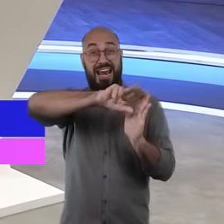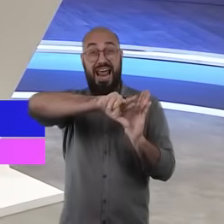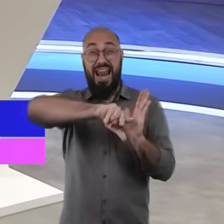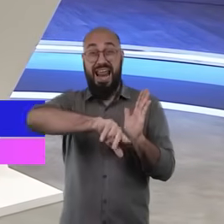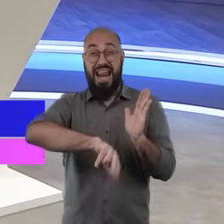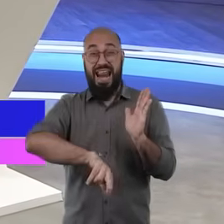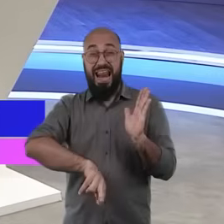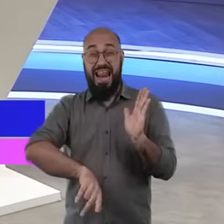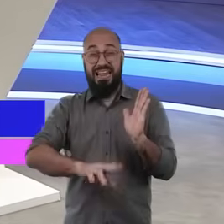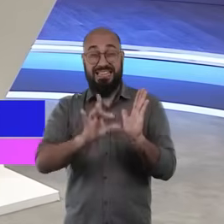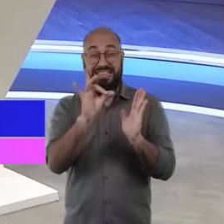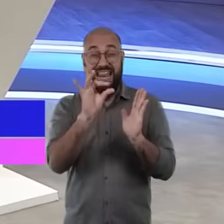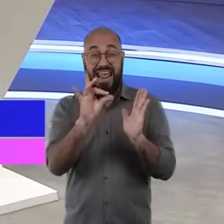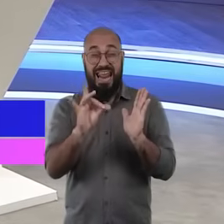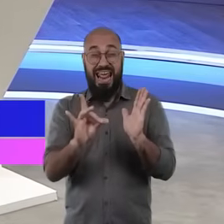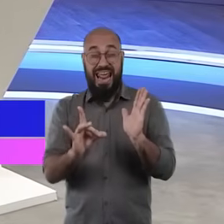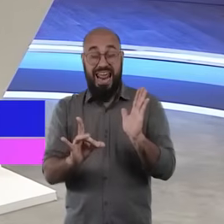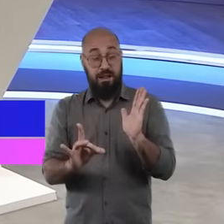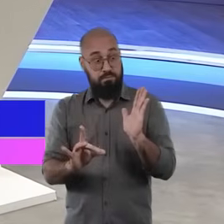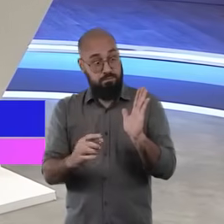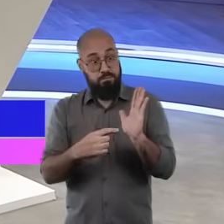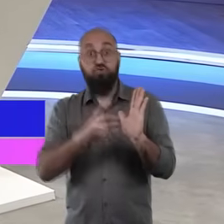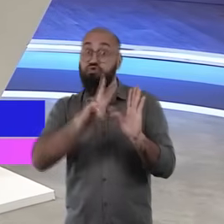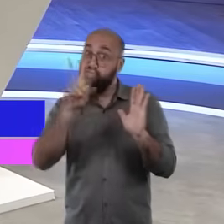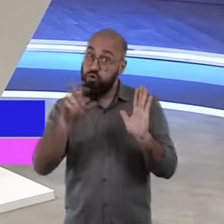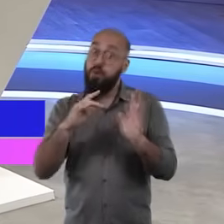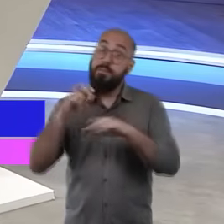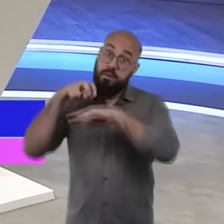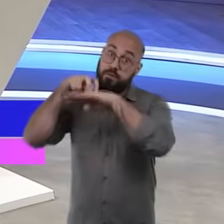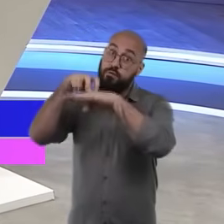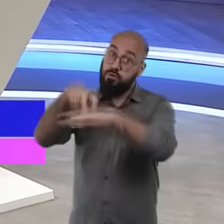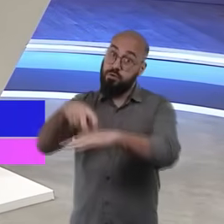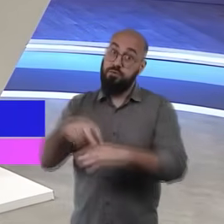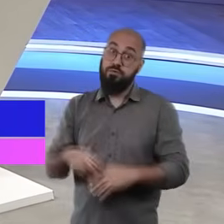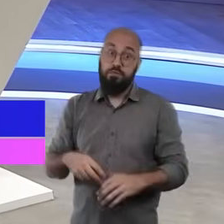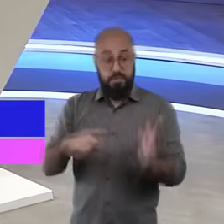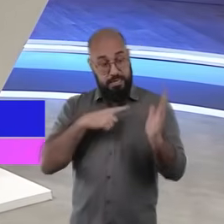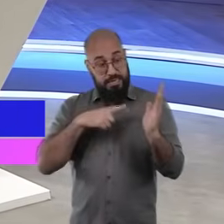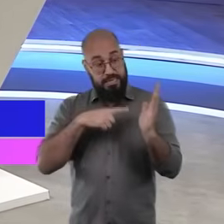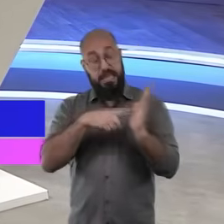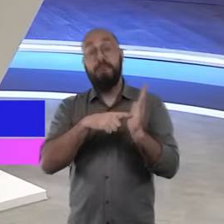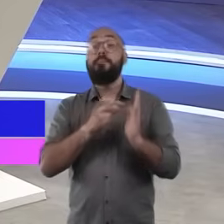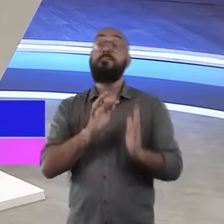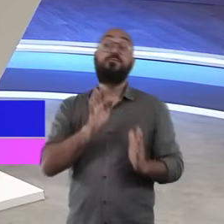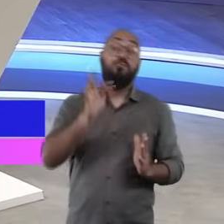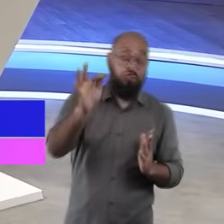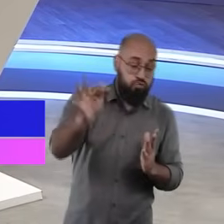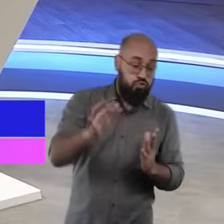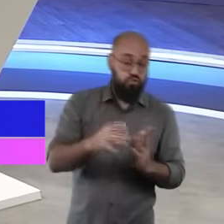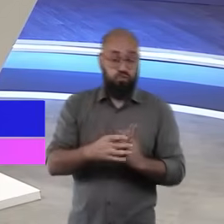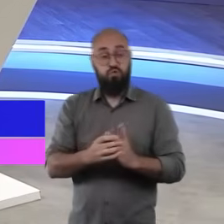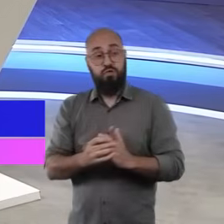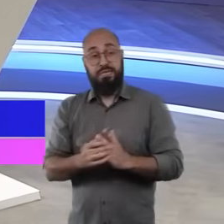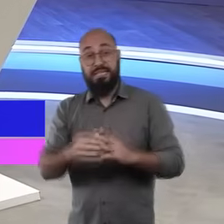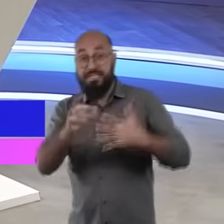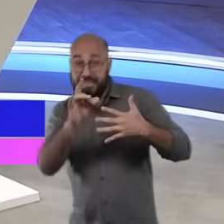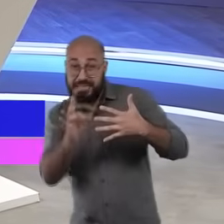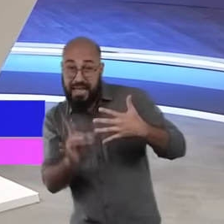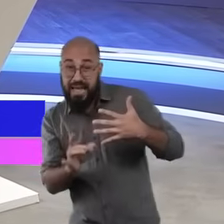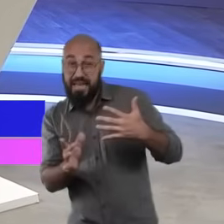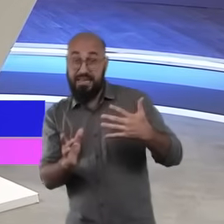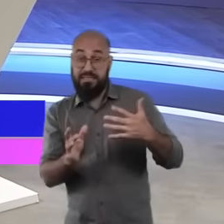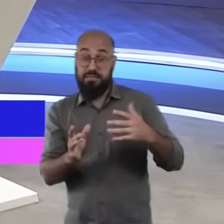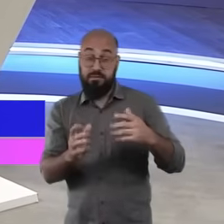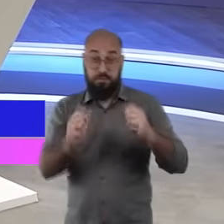nos apresenta detalhes, ela nos dá indicações e também coloca algumas advertências que